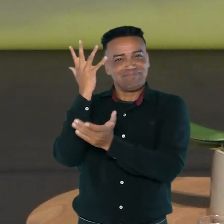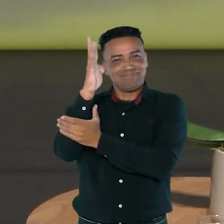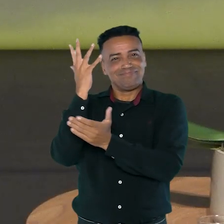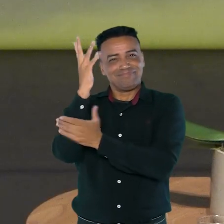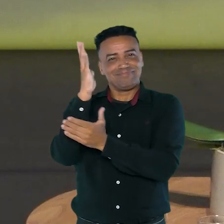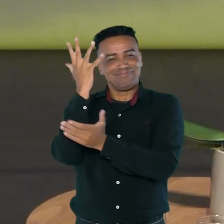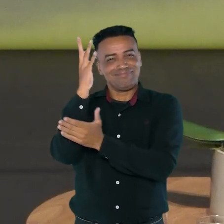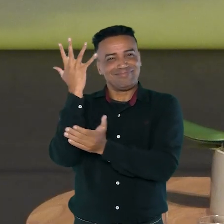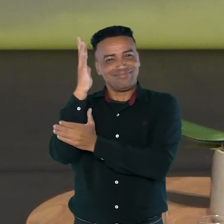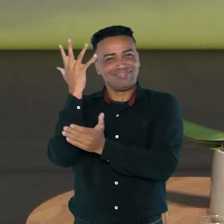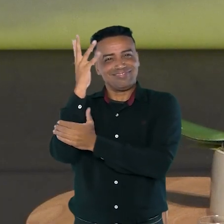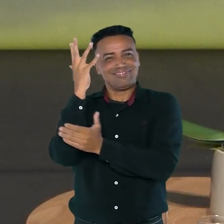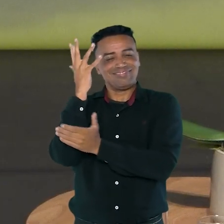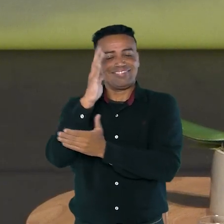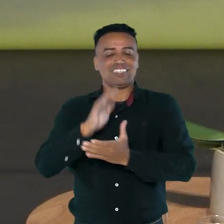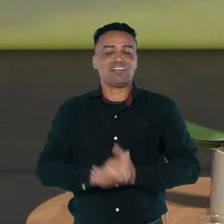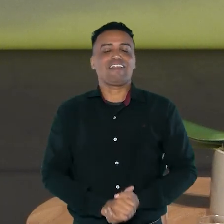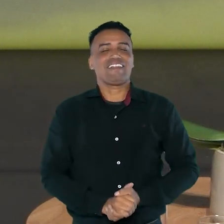50 anos.